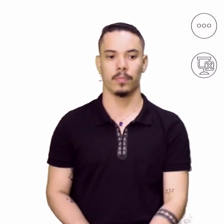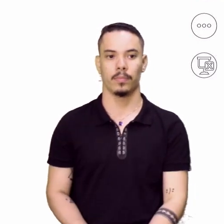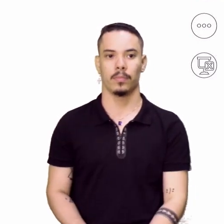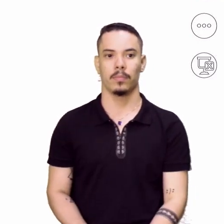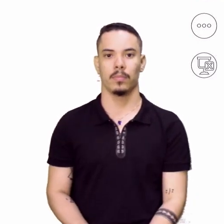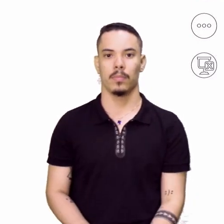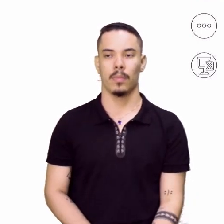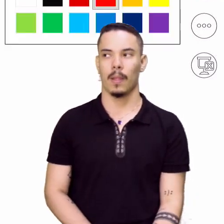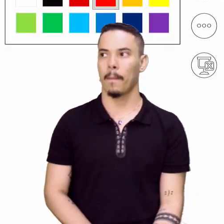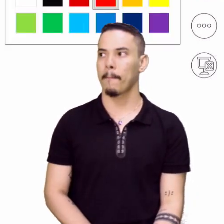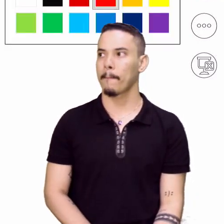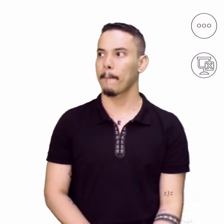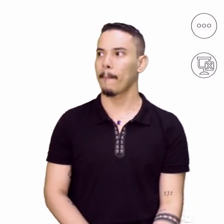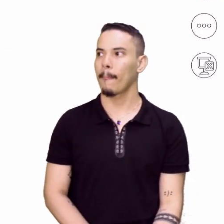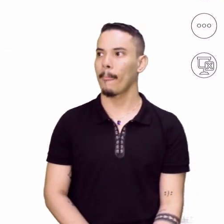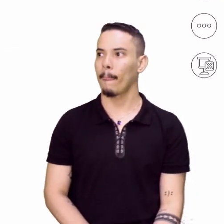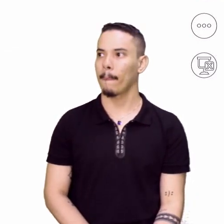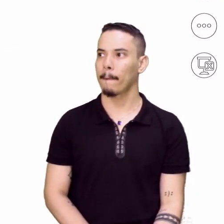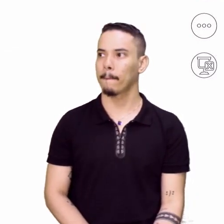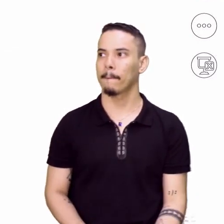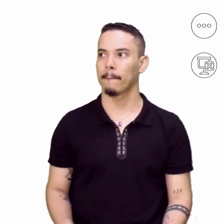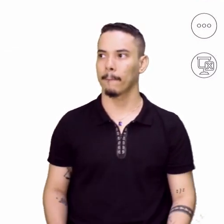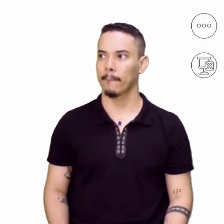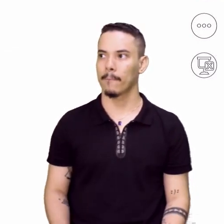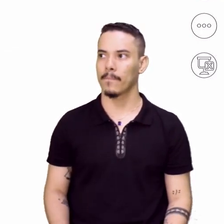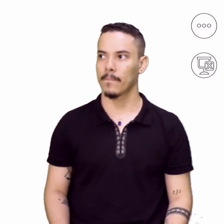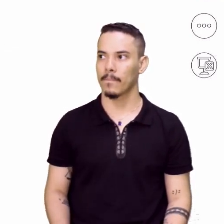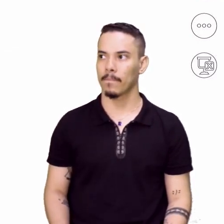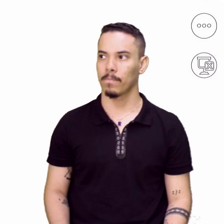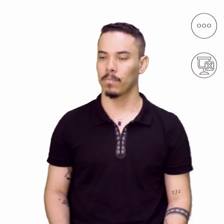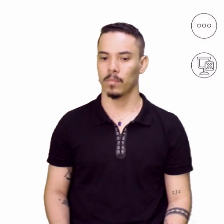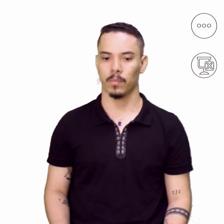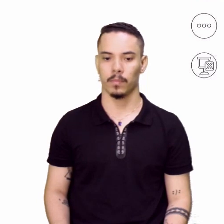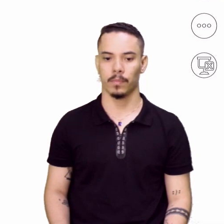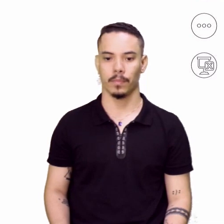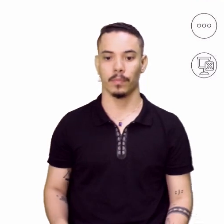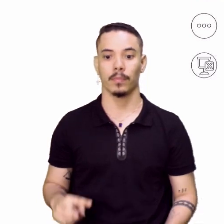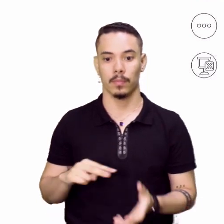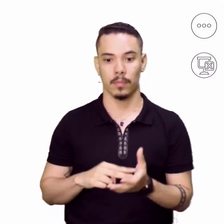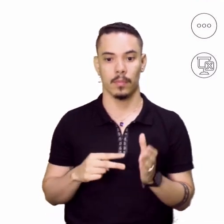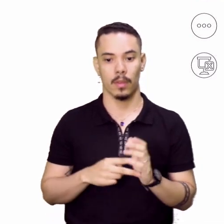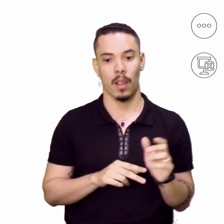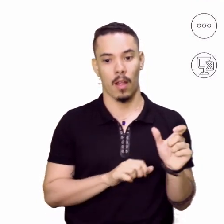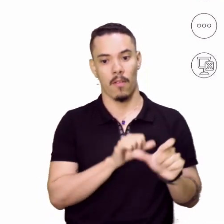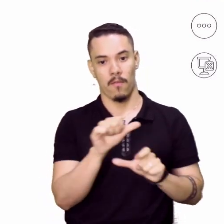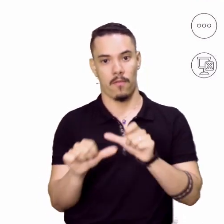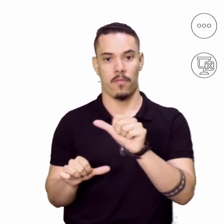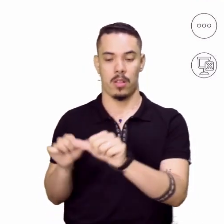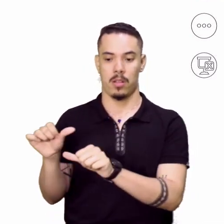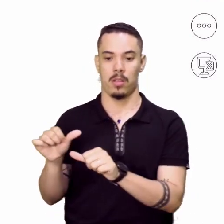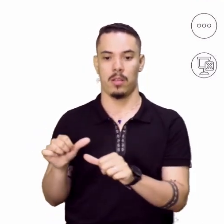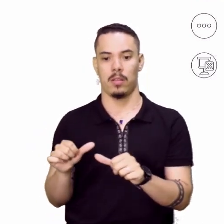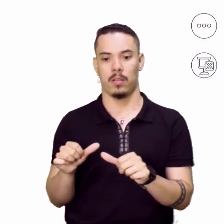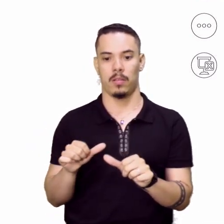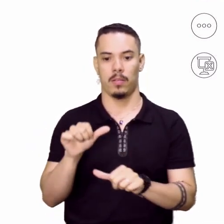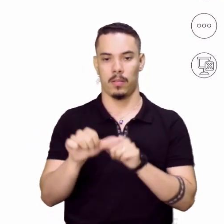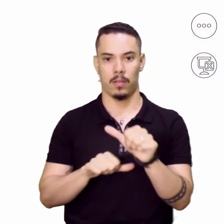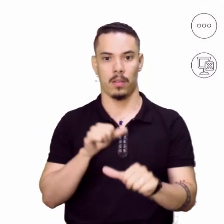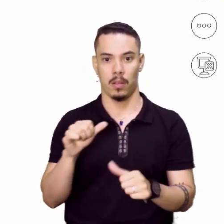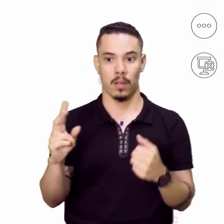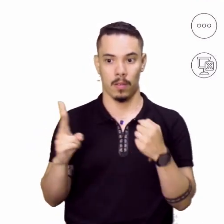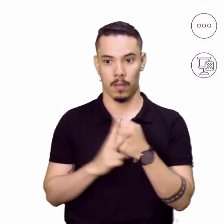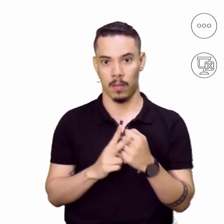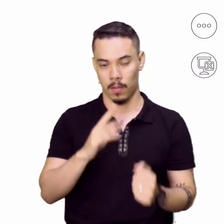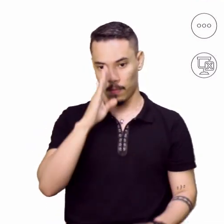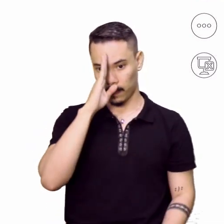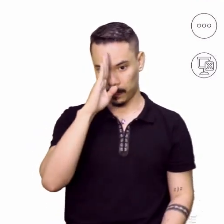verbo onde você onde seria essa contra flexão para os meu para meu vero meu vero principal